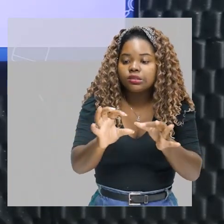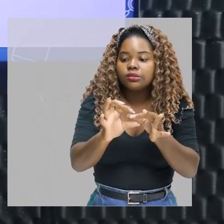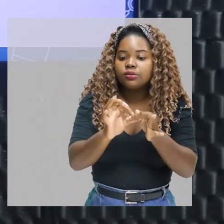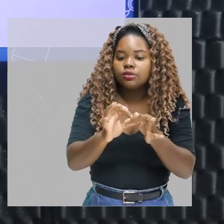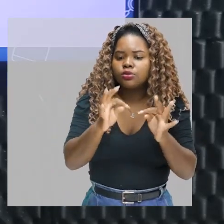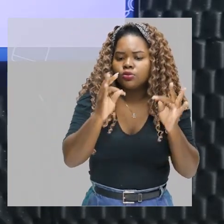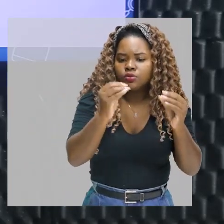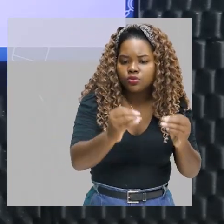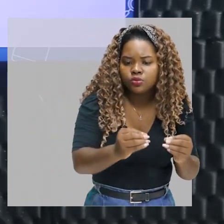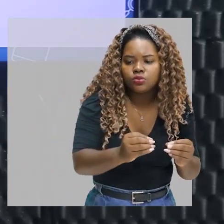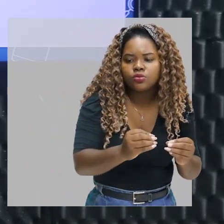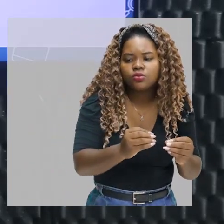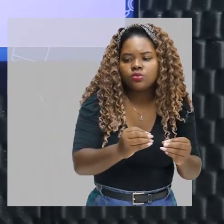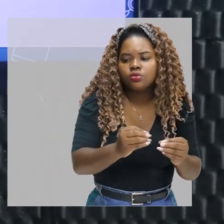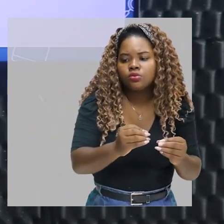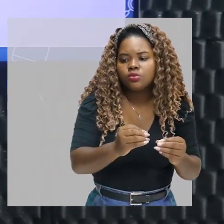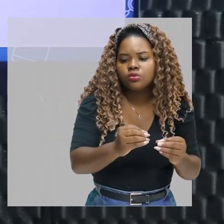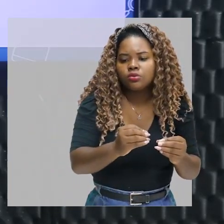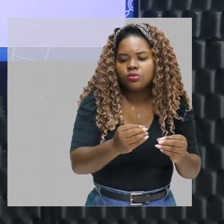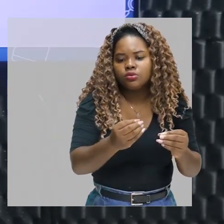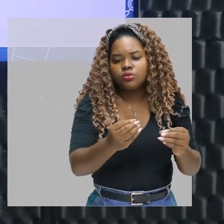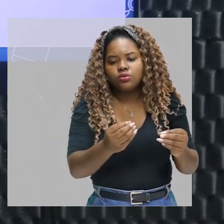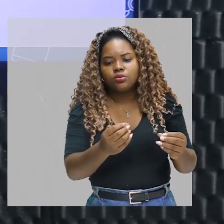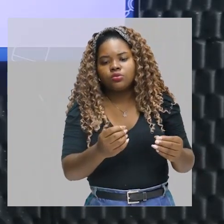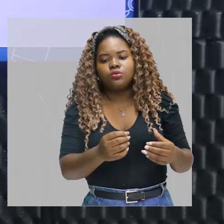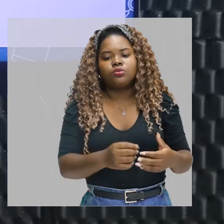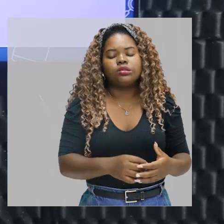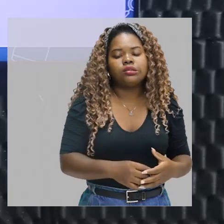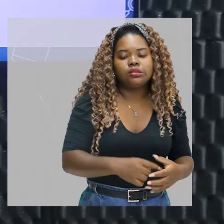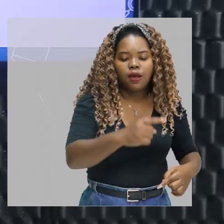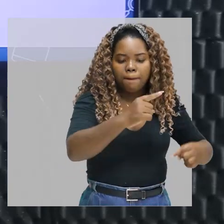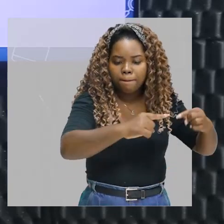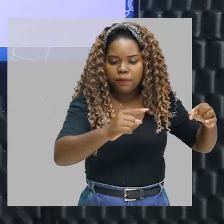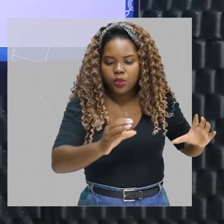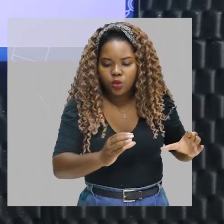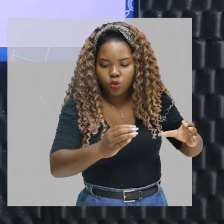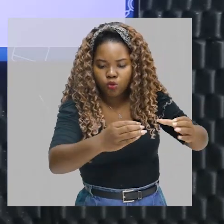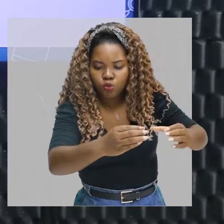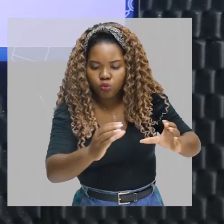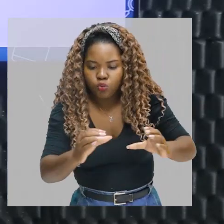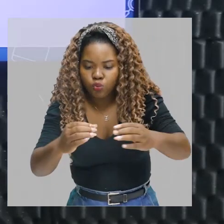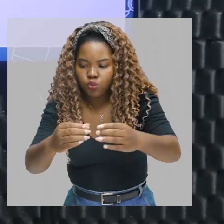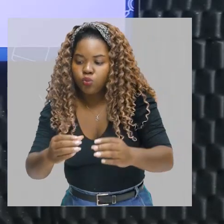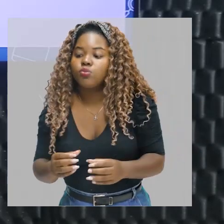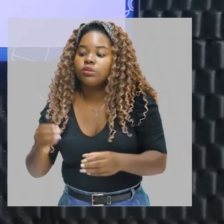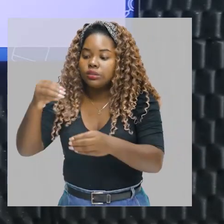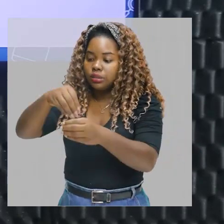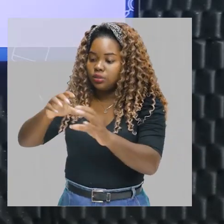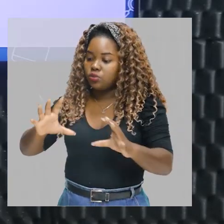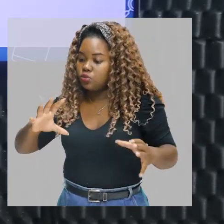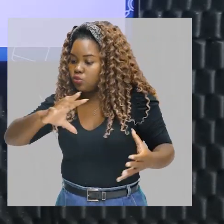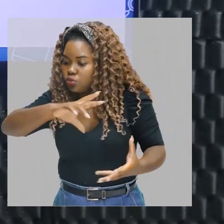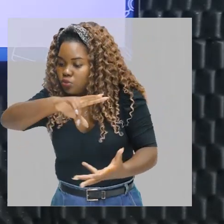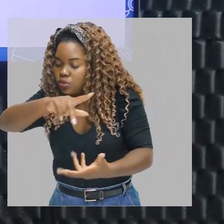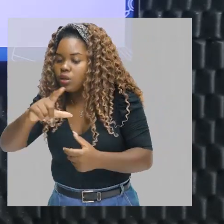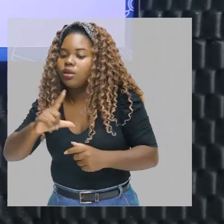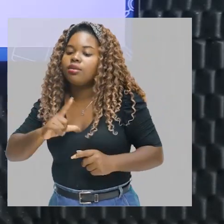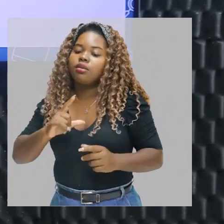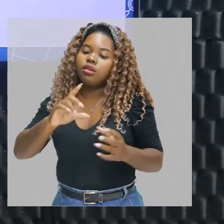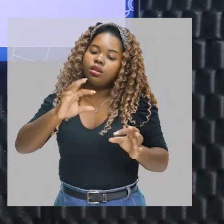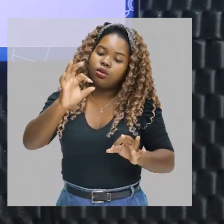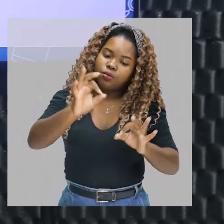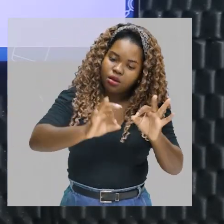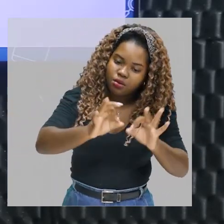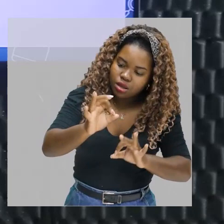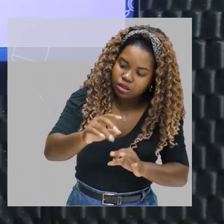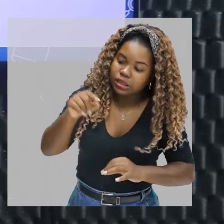todos aqueles elementos que estavam ali inseridos, ou que estão ali inseridos, eles têm uma organização. Tá certo? E essa organização é que faz